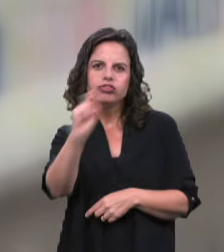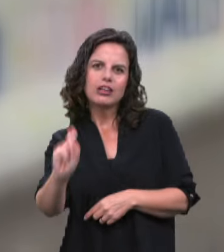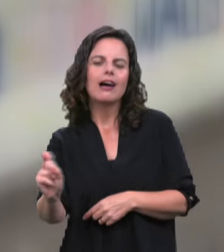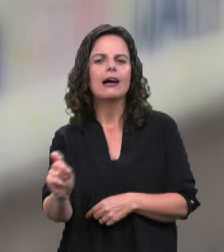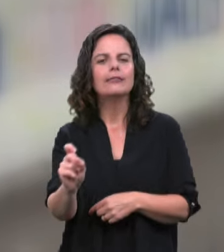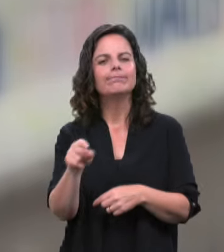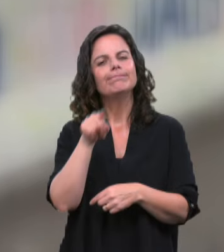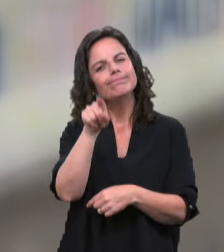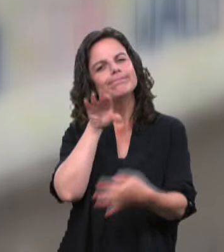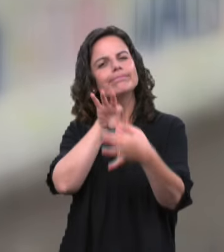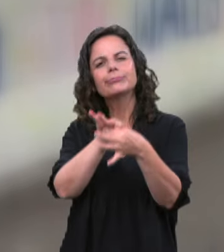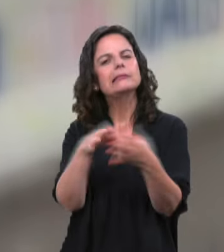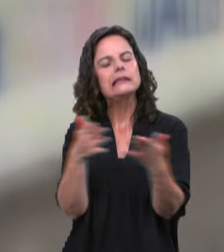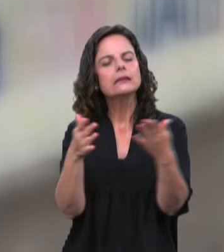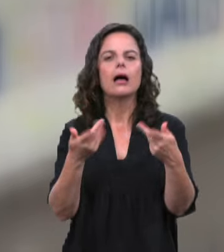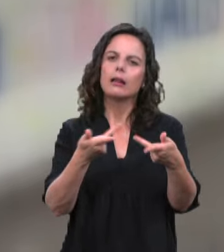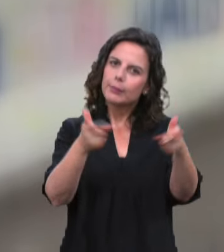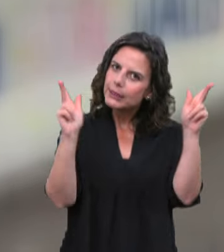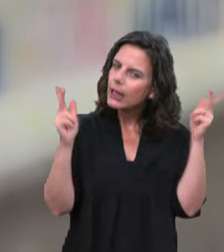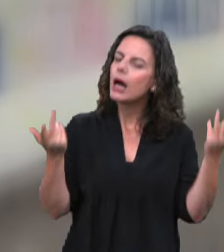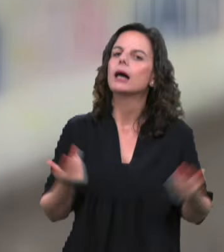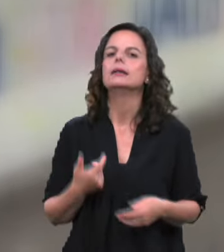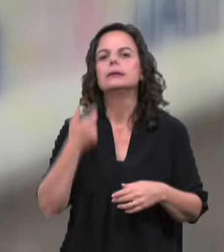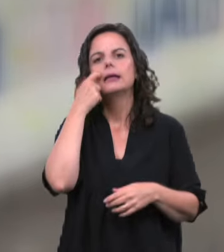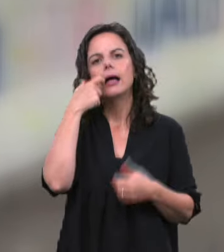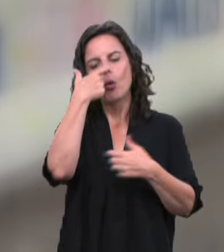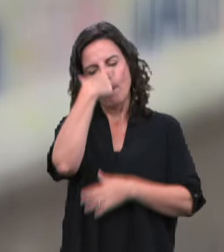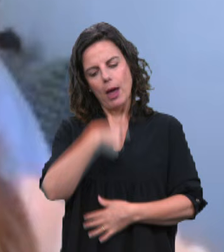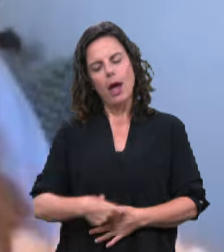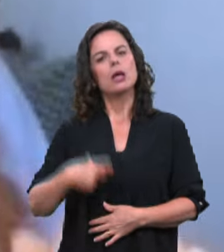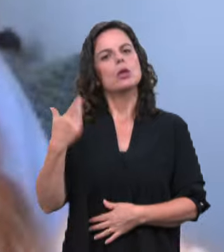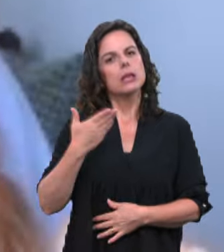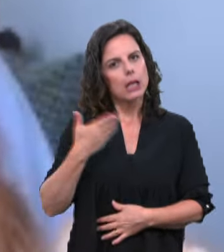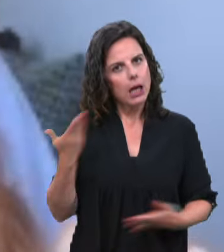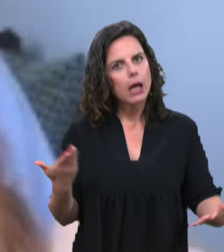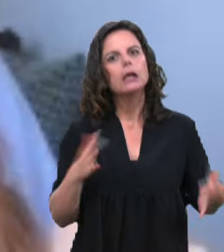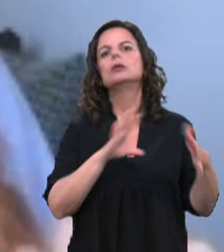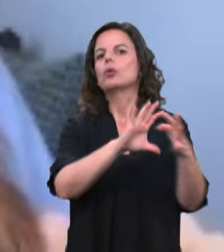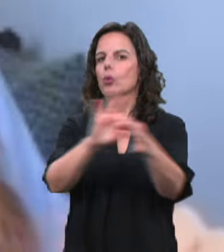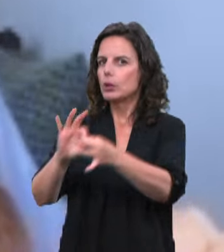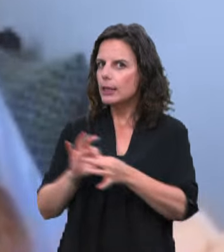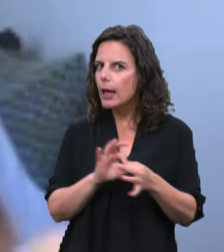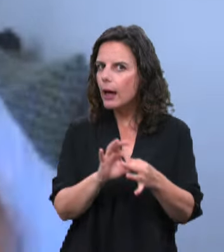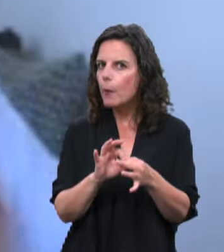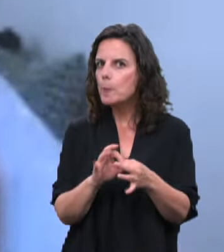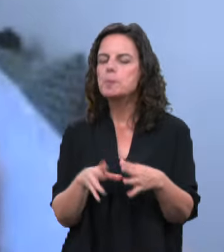que celebram a liberdade, direitos humanos, união.